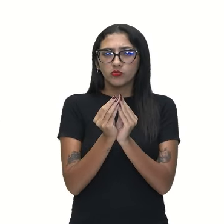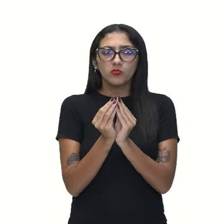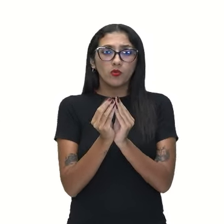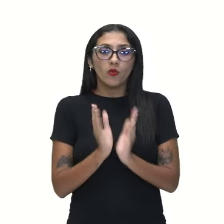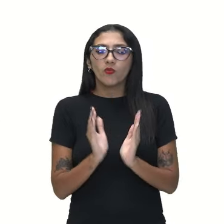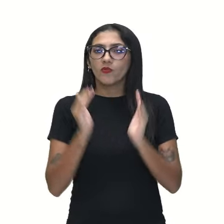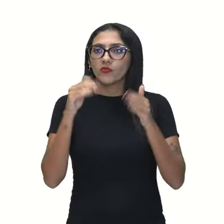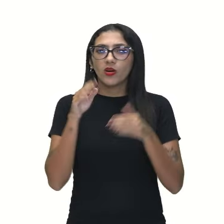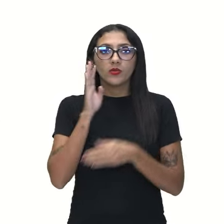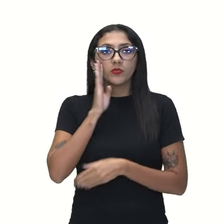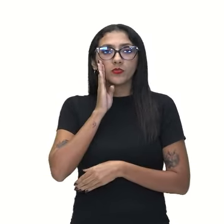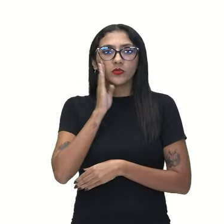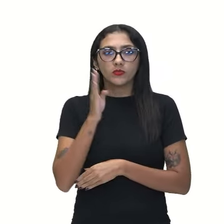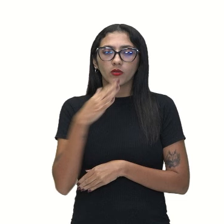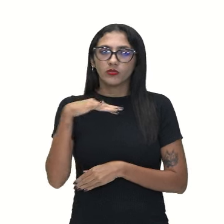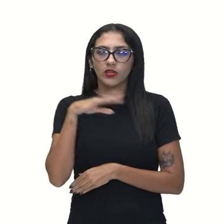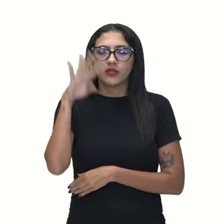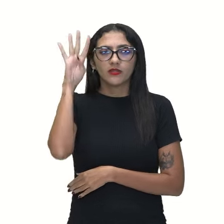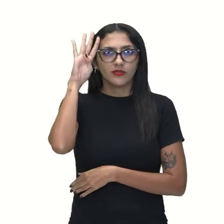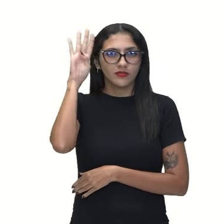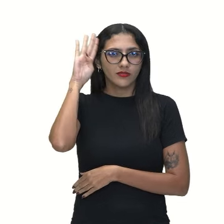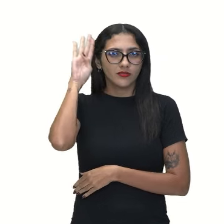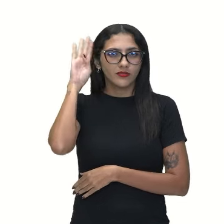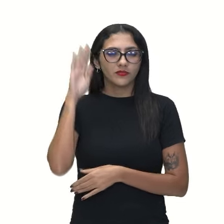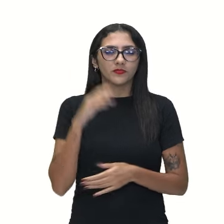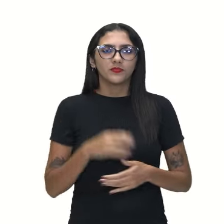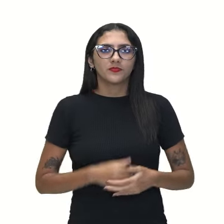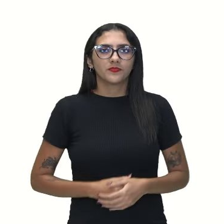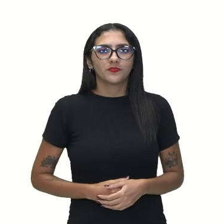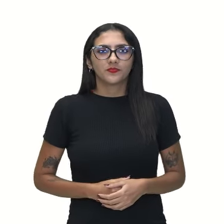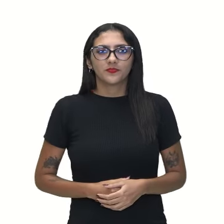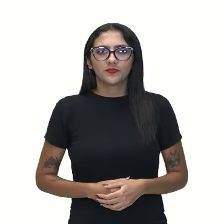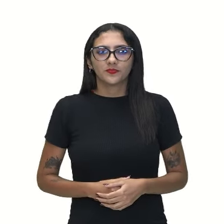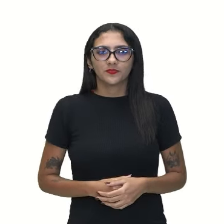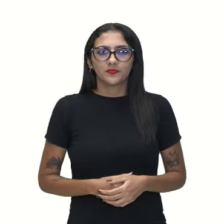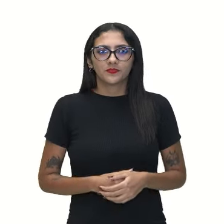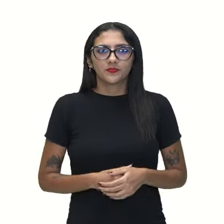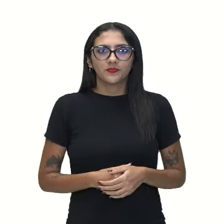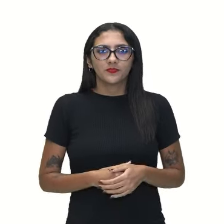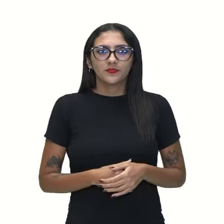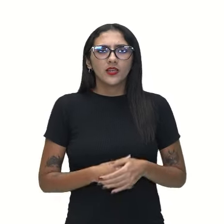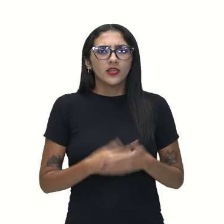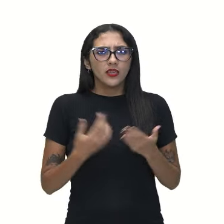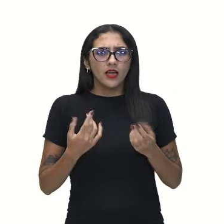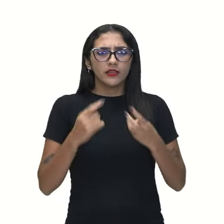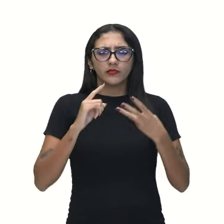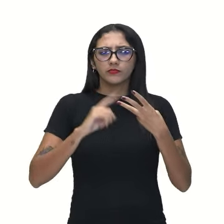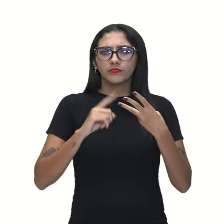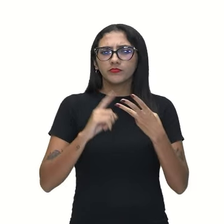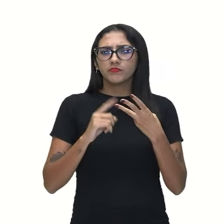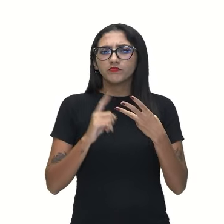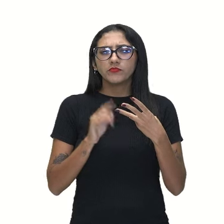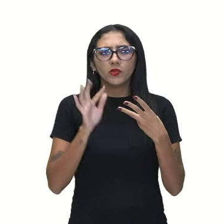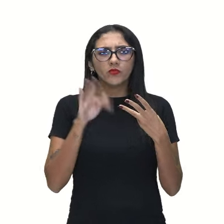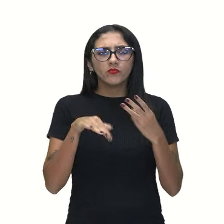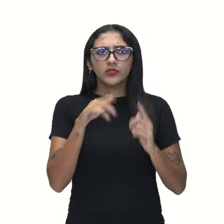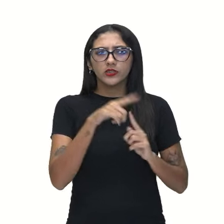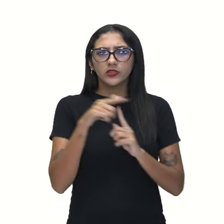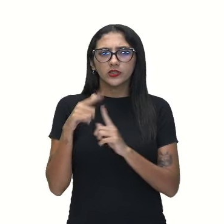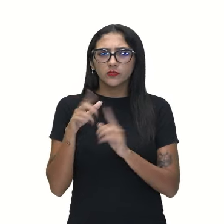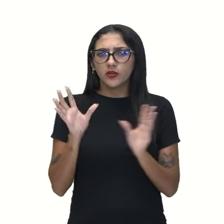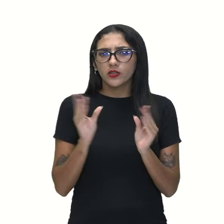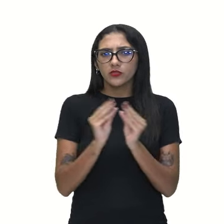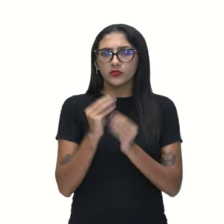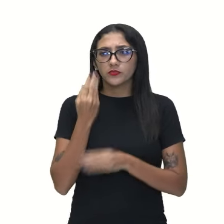é o da esfera acadêmica, ok? E aí, finalizando essa questão dos tipos de resumo, nós temos aqui